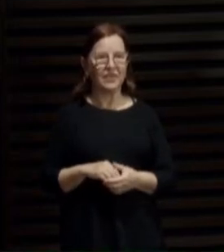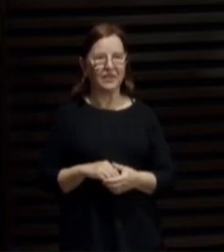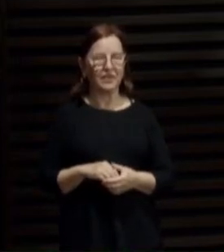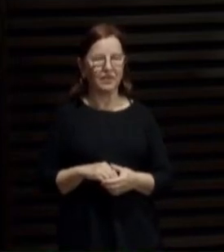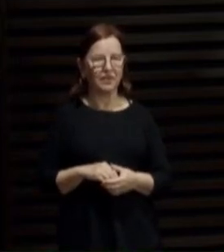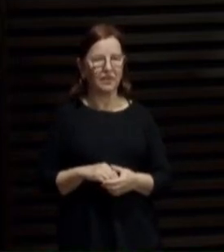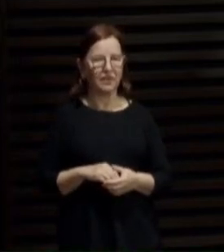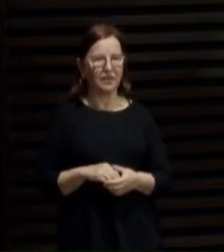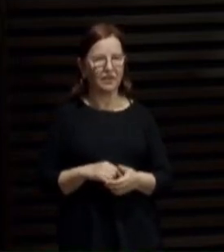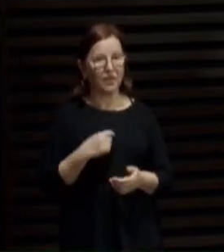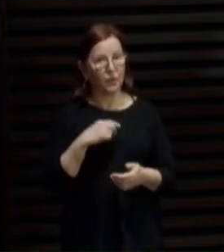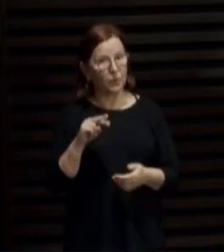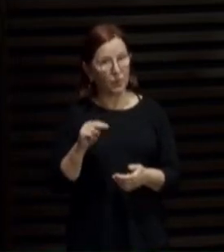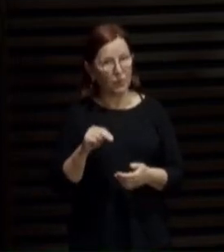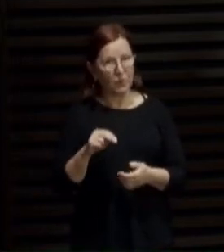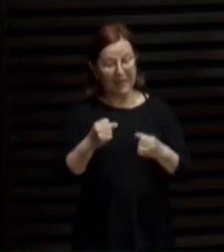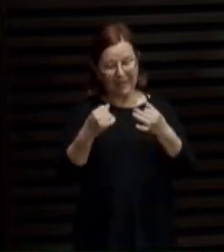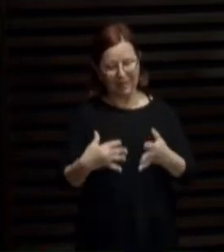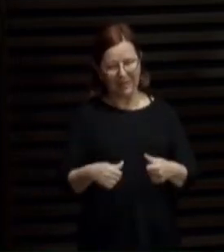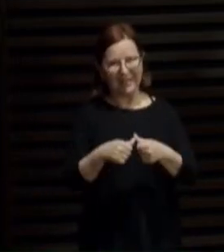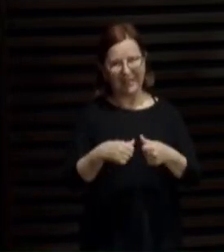Eu nunca tratei desse assunto na igreja.